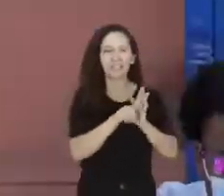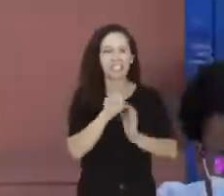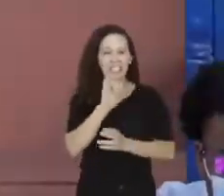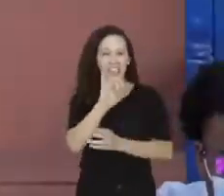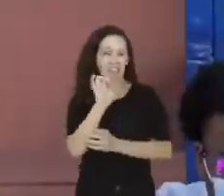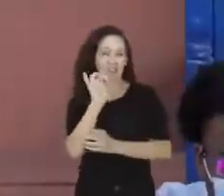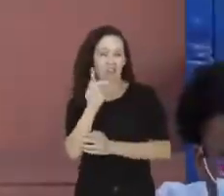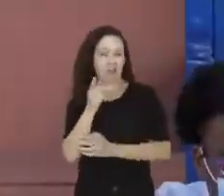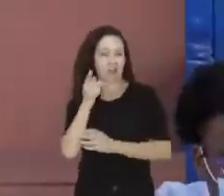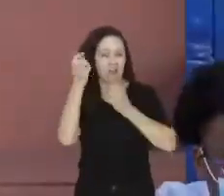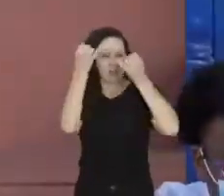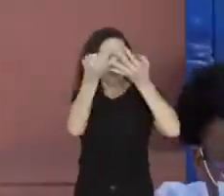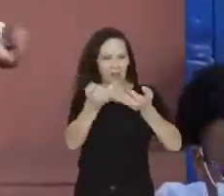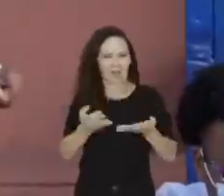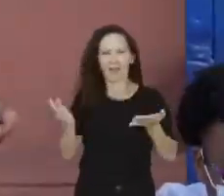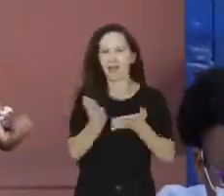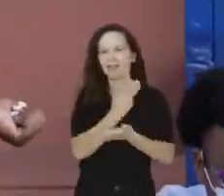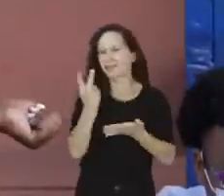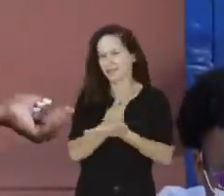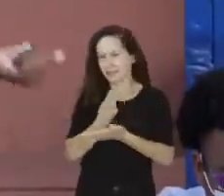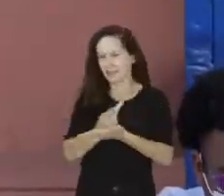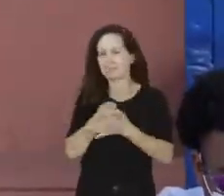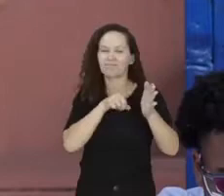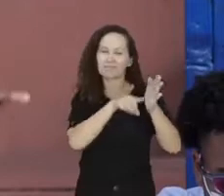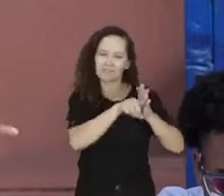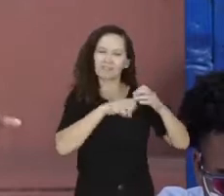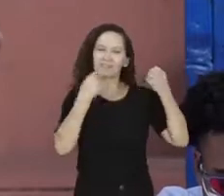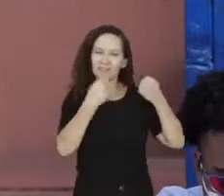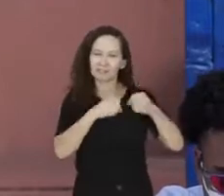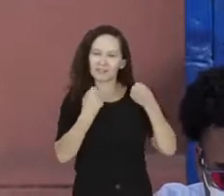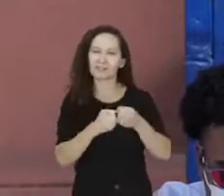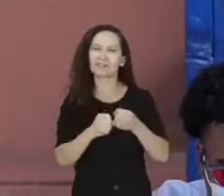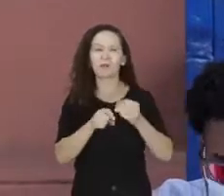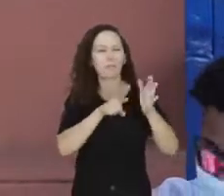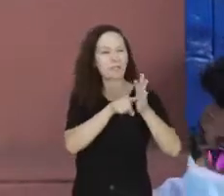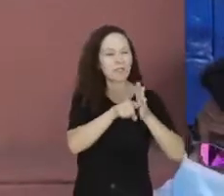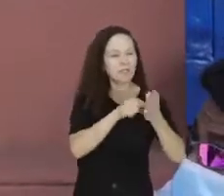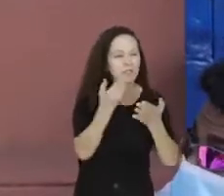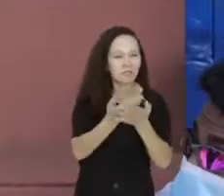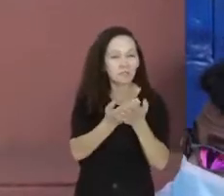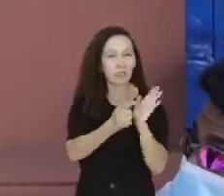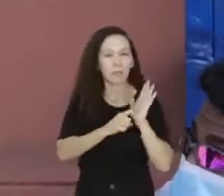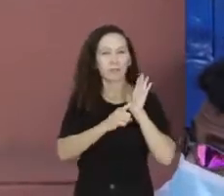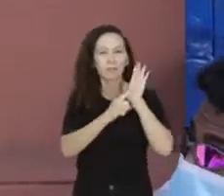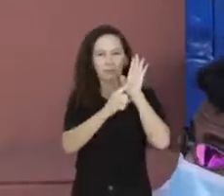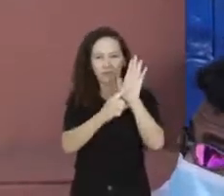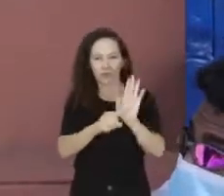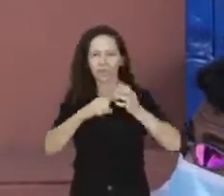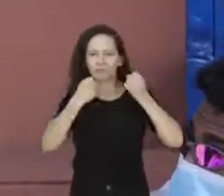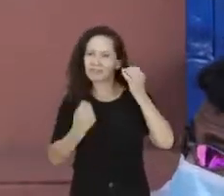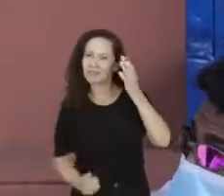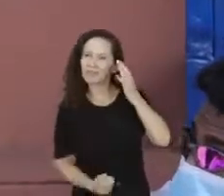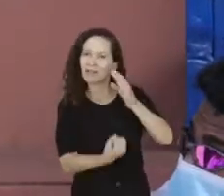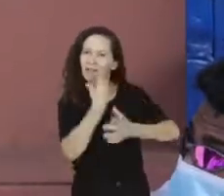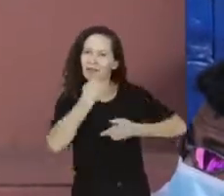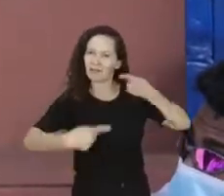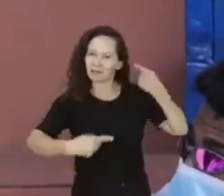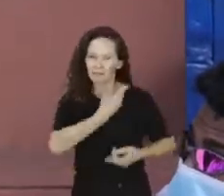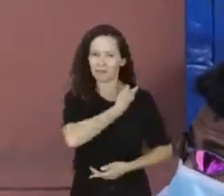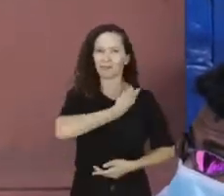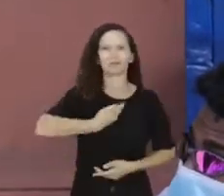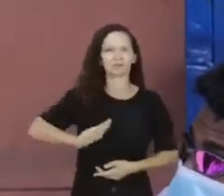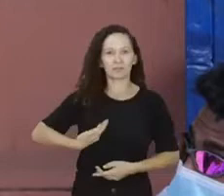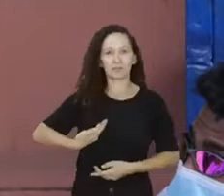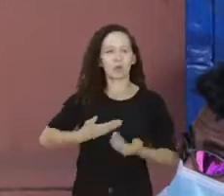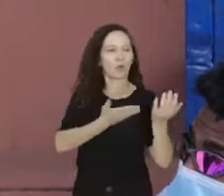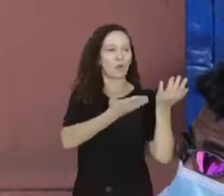não dá certo, né? A gente levantou dados e mostrou que a gente precisa de políticas públicas. O jovem precisa